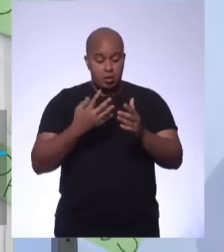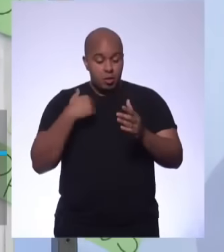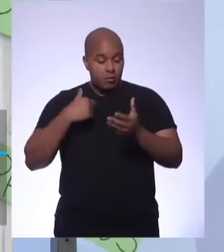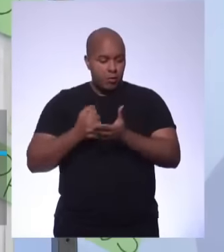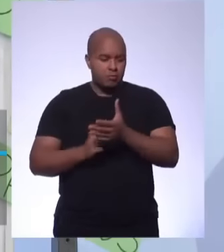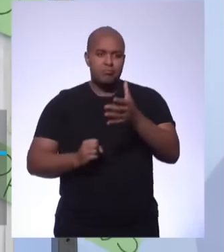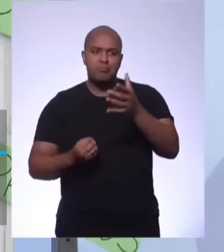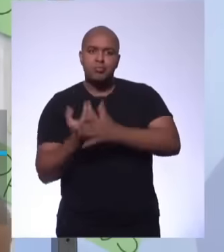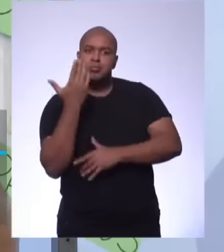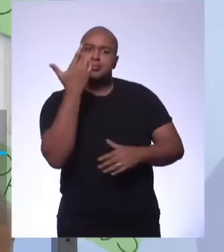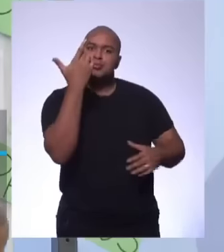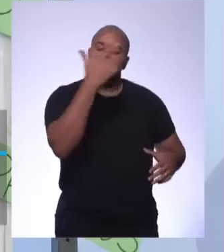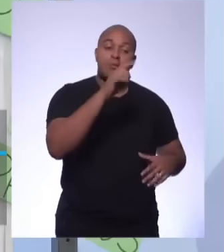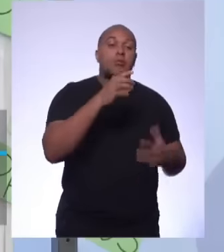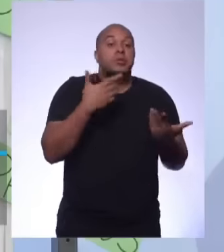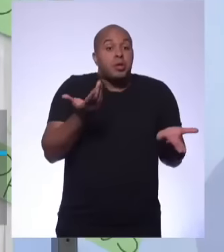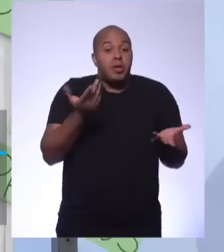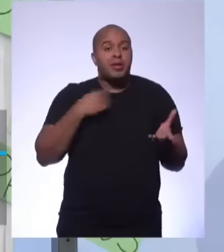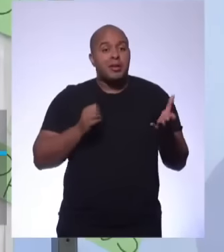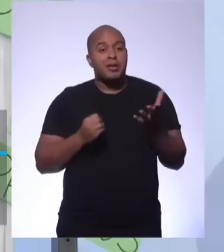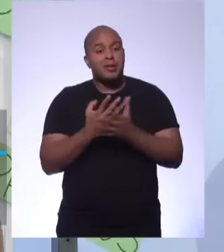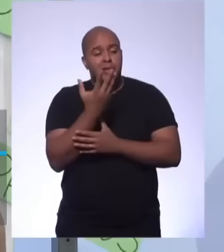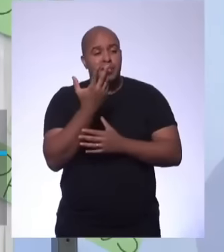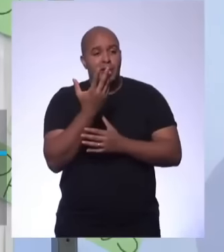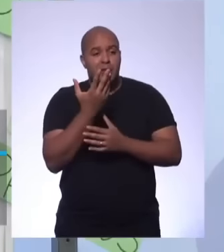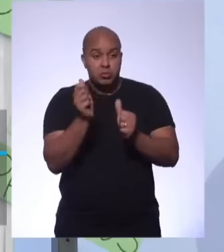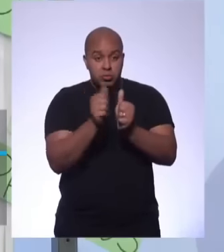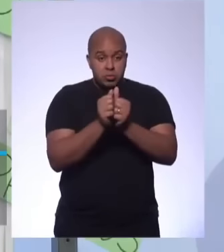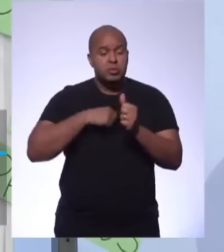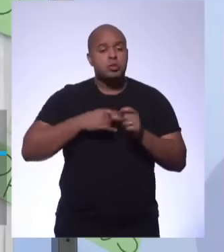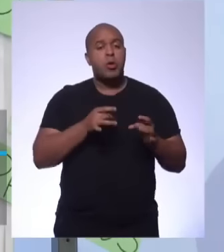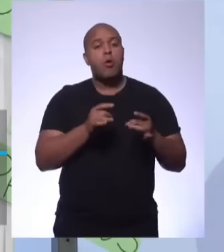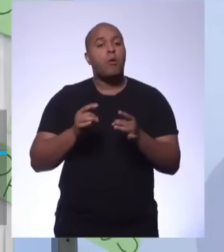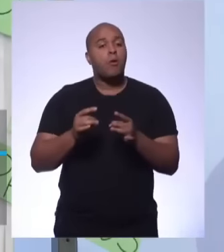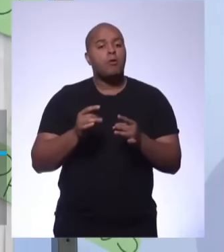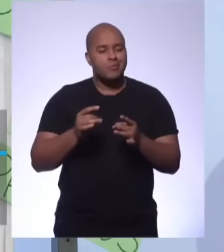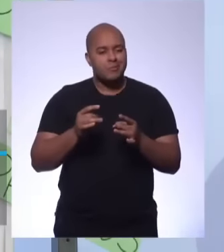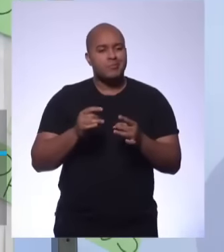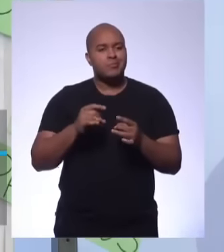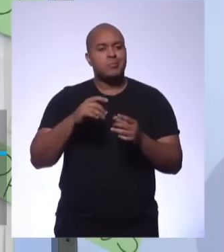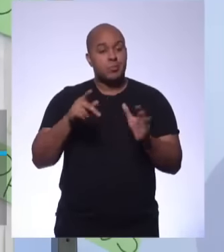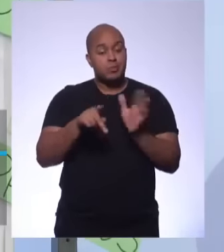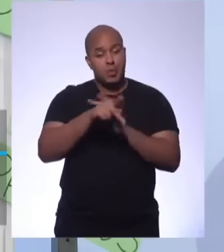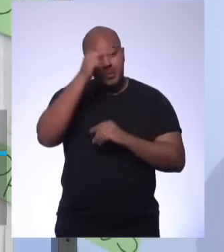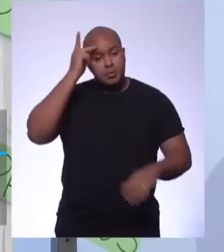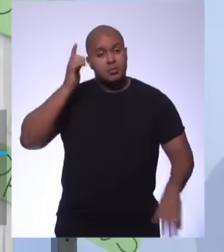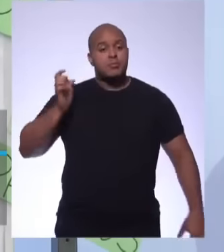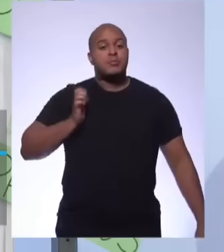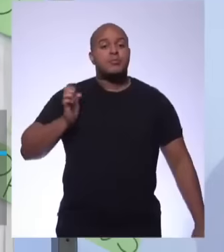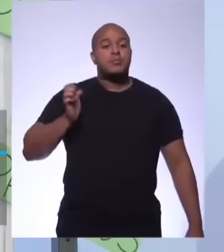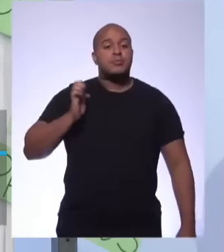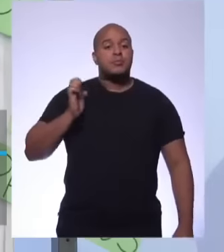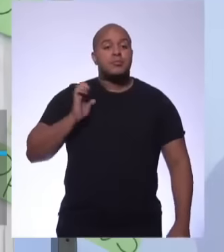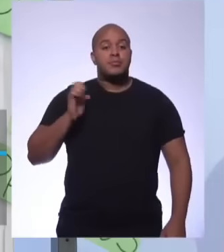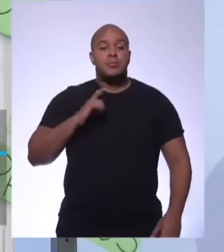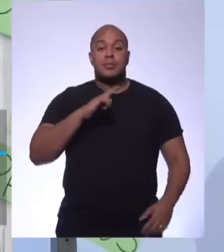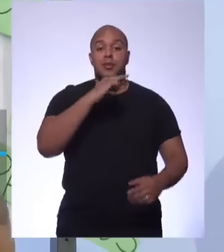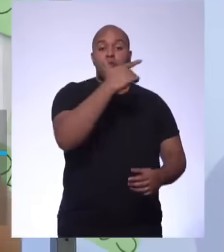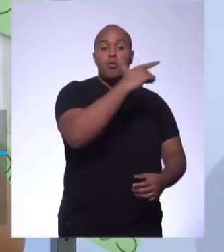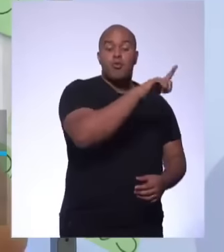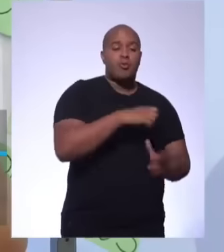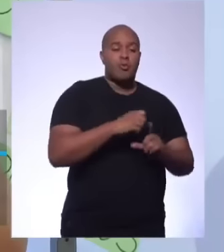renascer. E quem renasce com esse comércio? Os burgueses. Aí já é uma outra classe